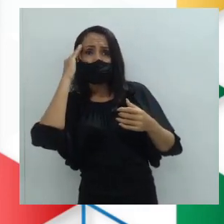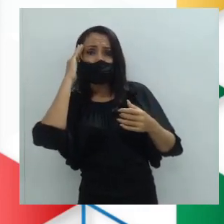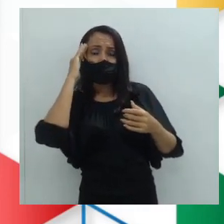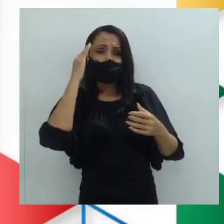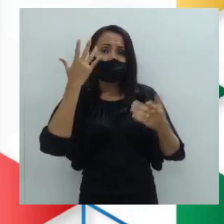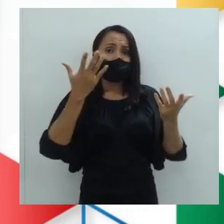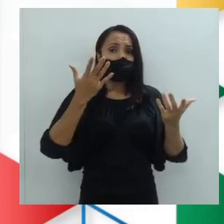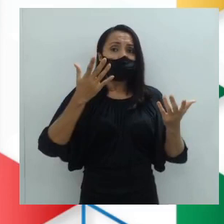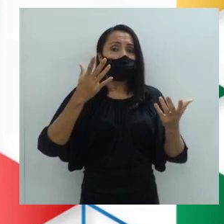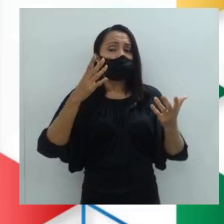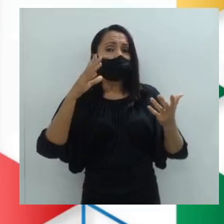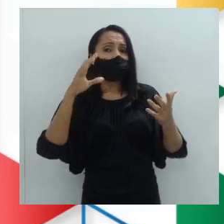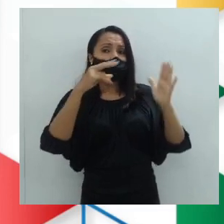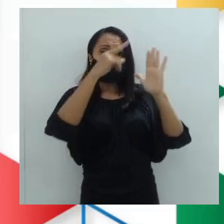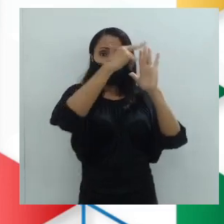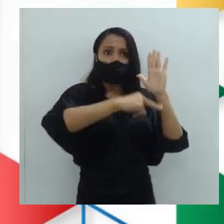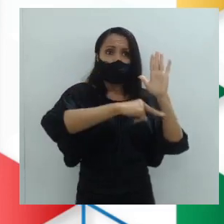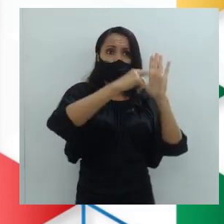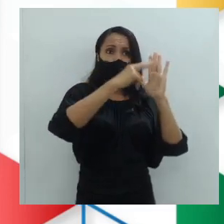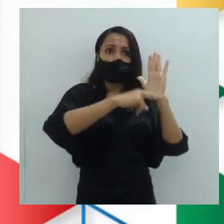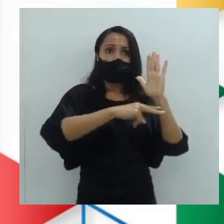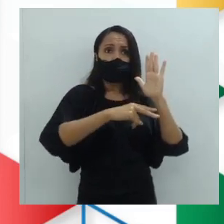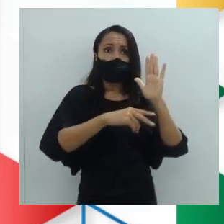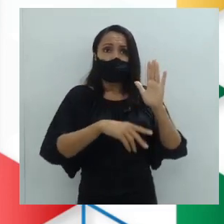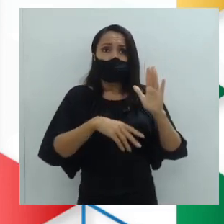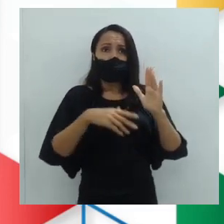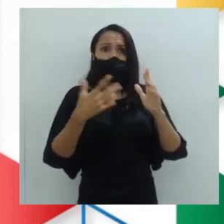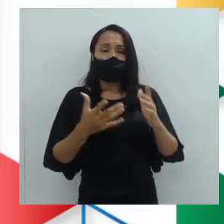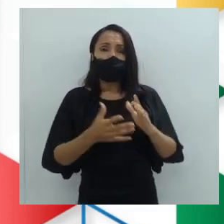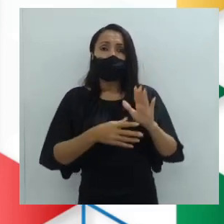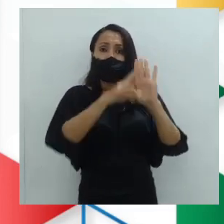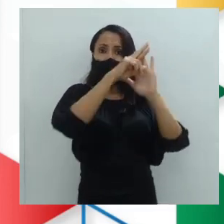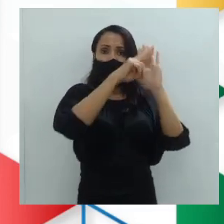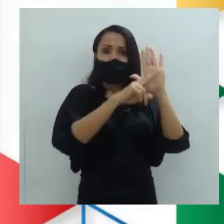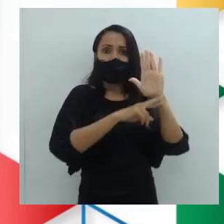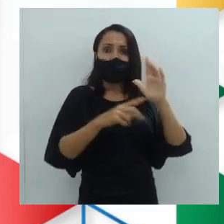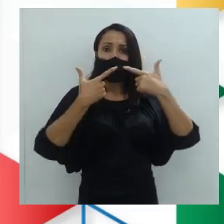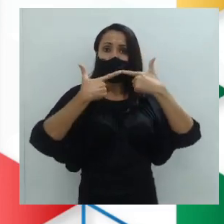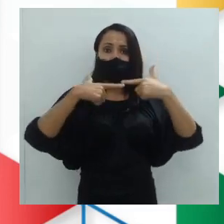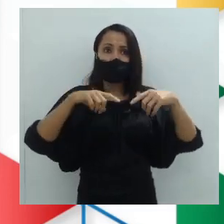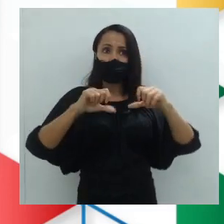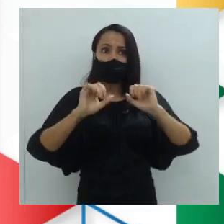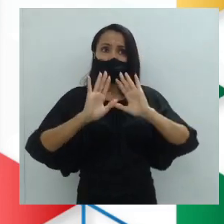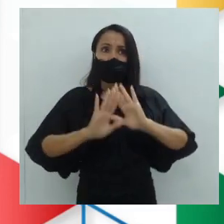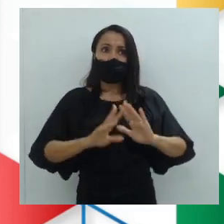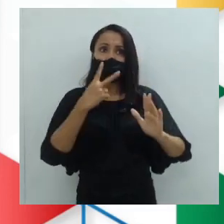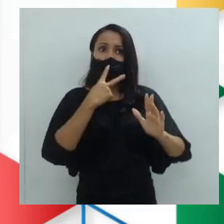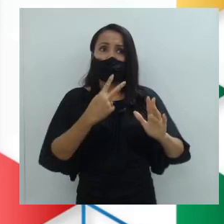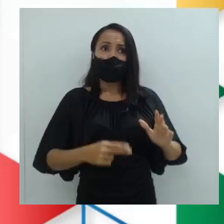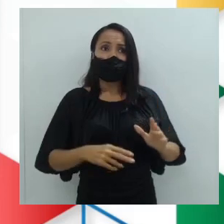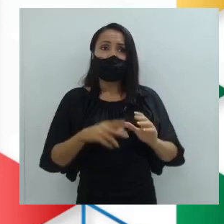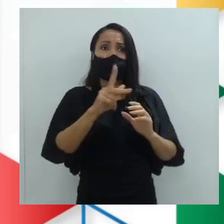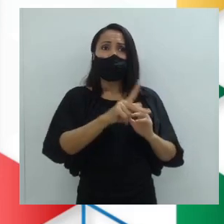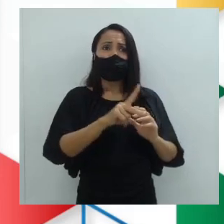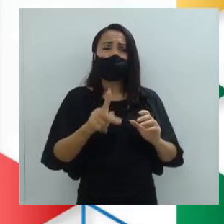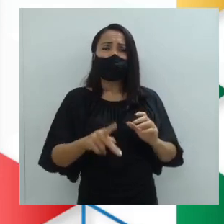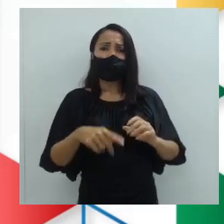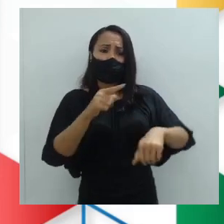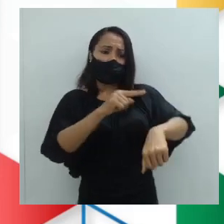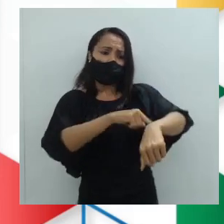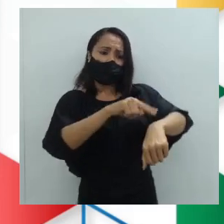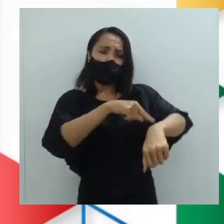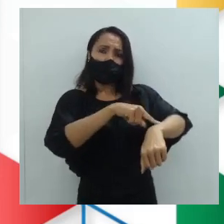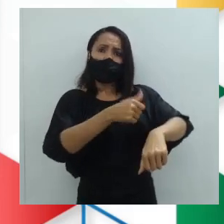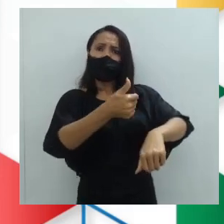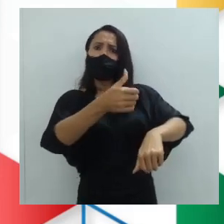leitor, do ouvinte. Não há marcas linguísticas. Vamos ver como é que é? A professora, já são 10